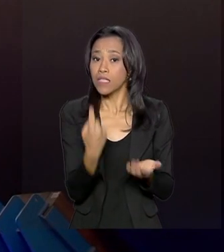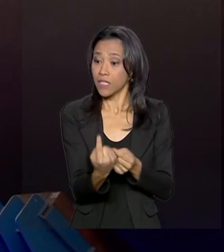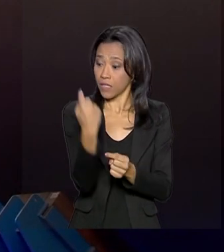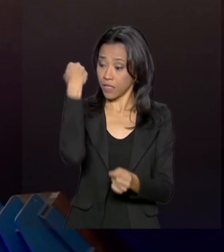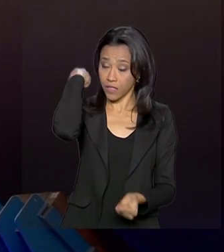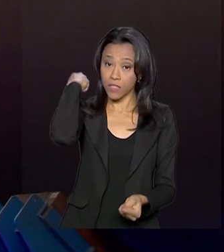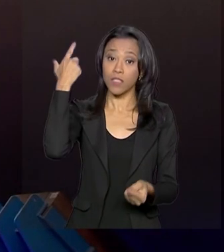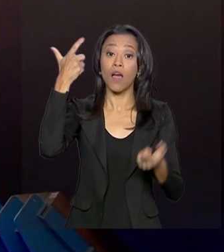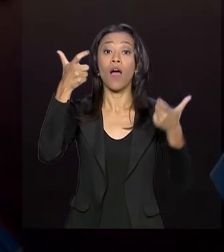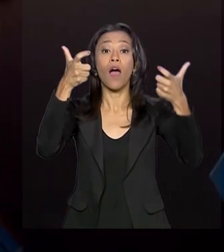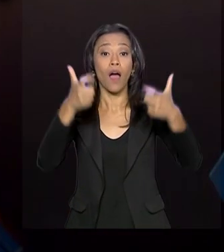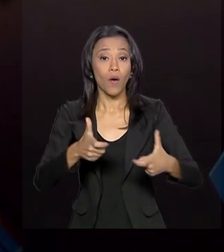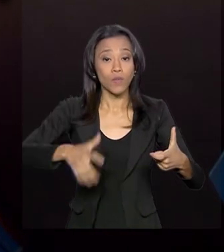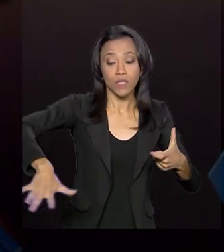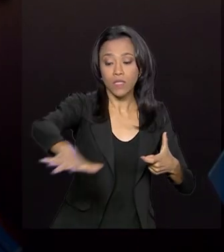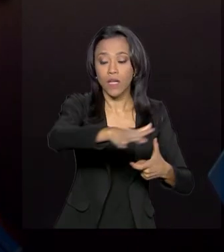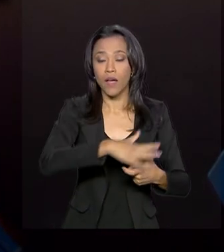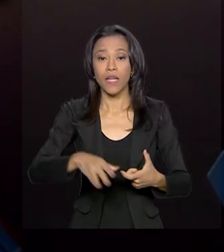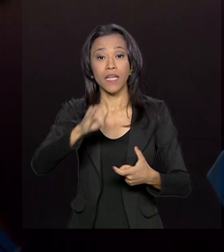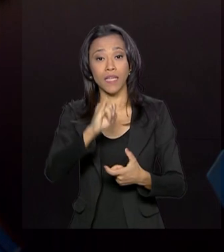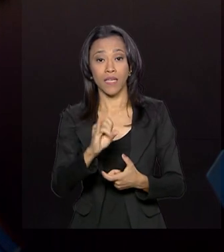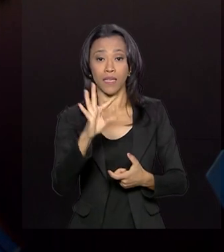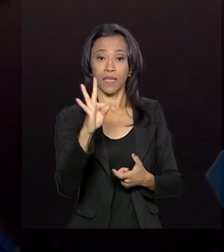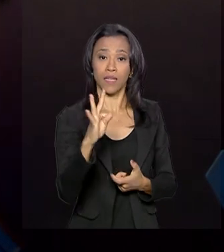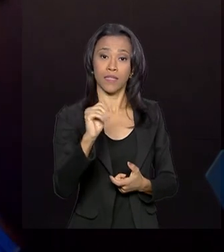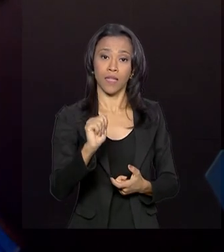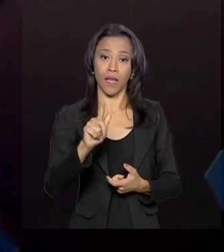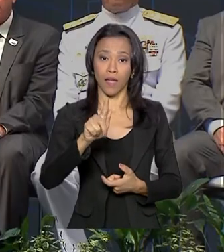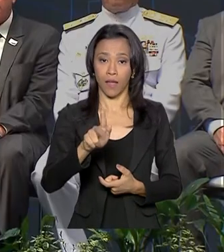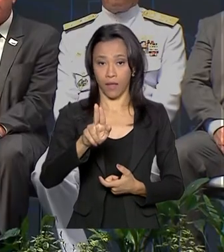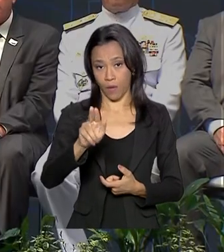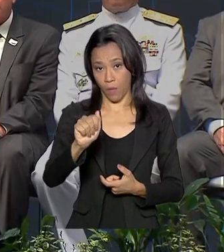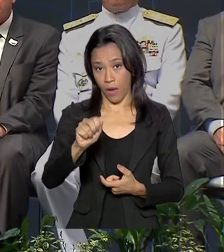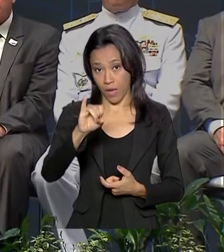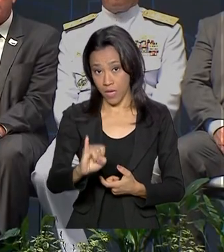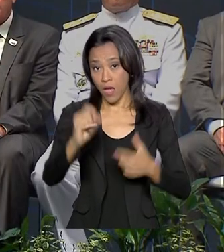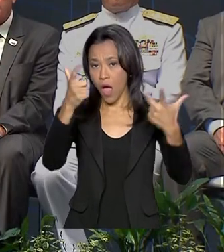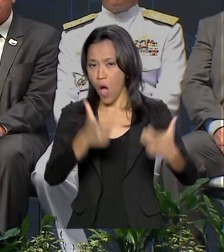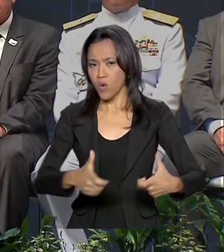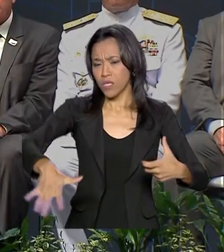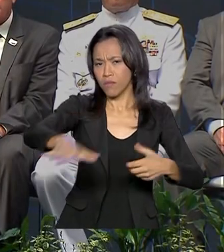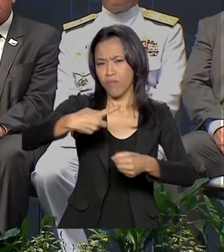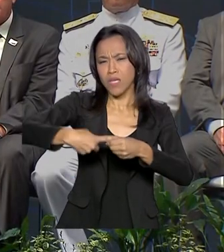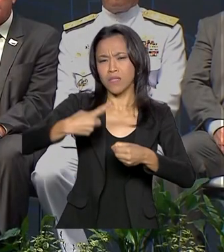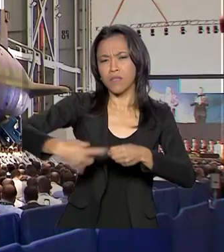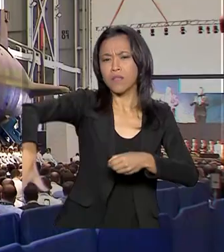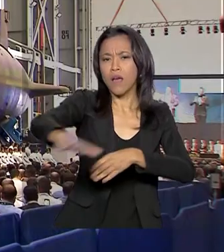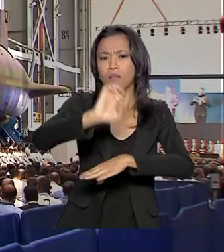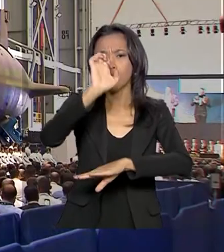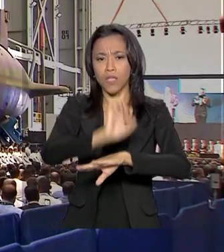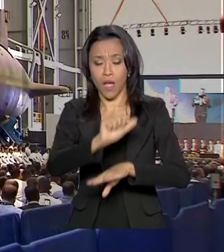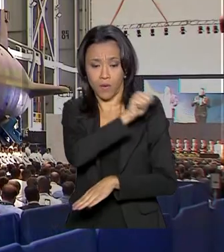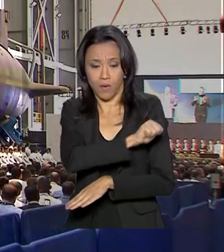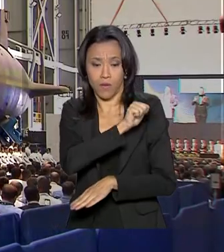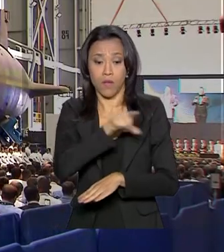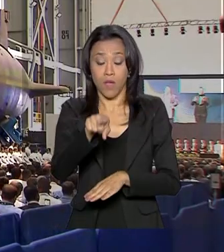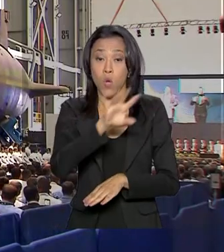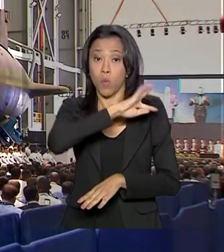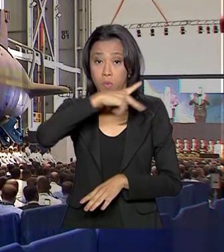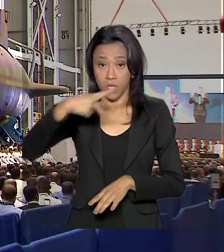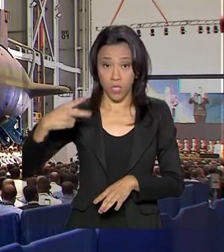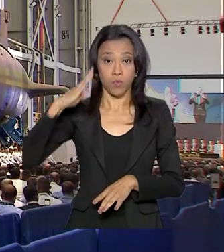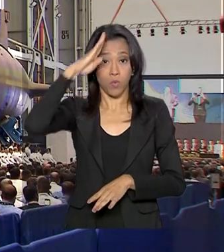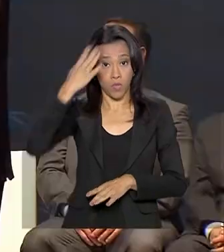Complexo Naval de Itaguaí, região metropolitana do Rio de Janeiro. O presidente Jair Bolsonaro participou da cerimônia de integração